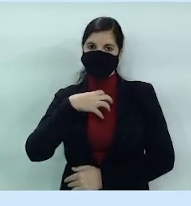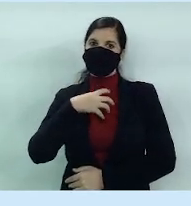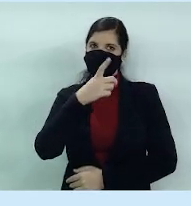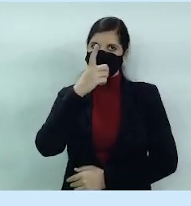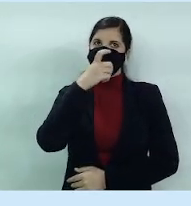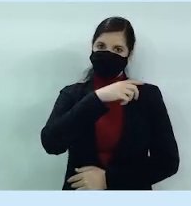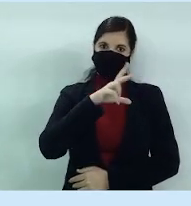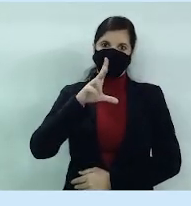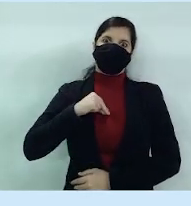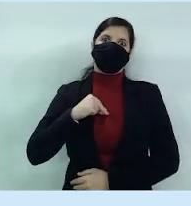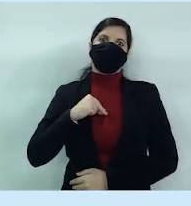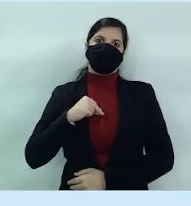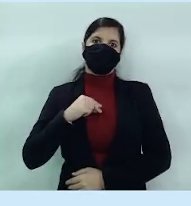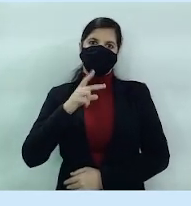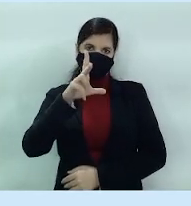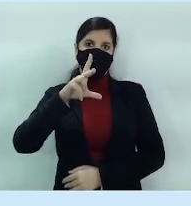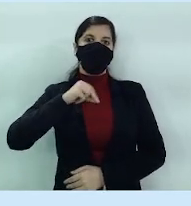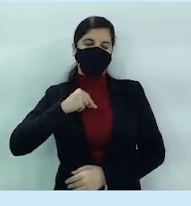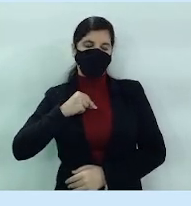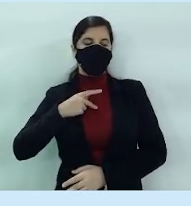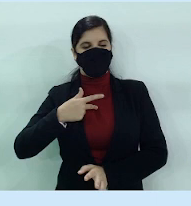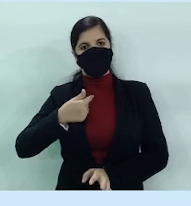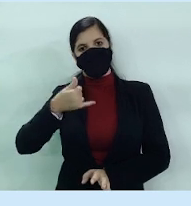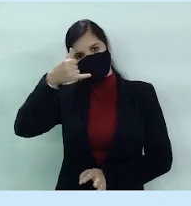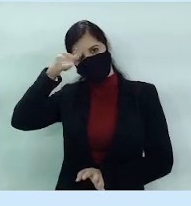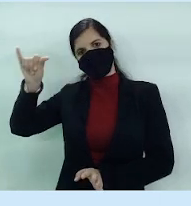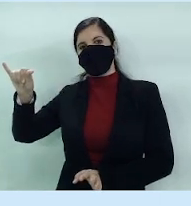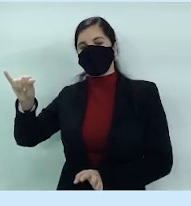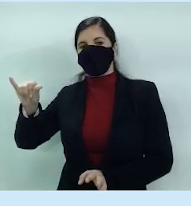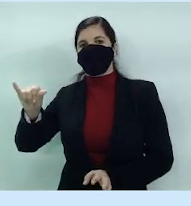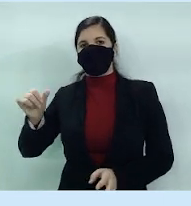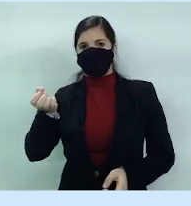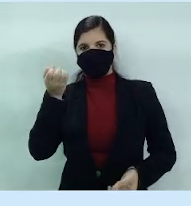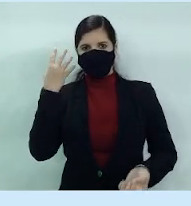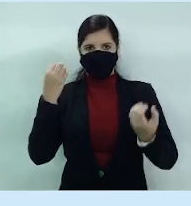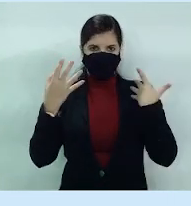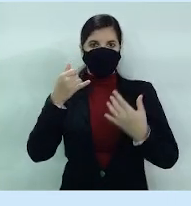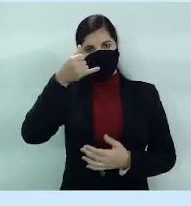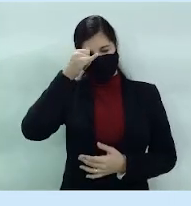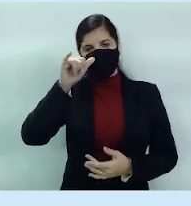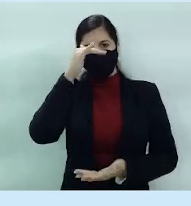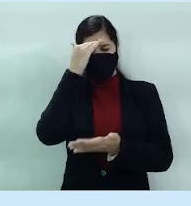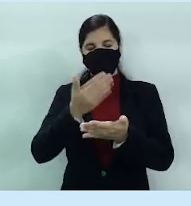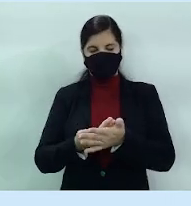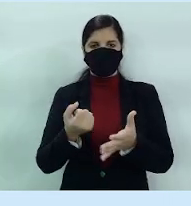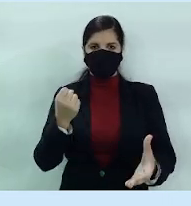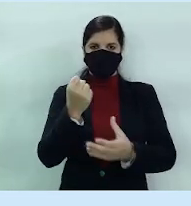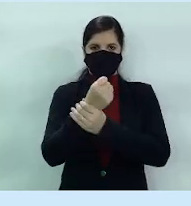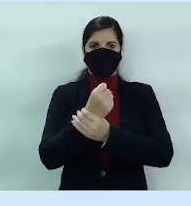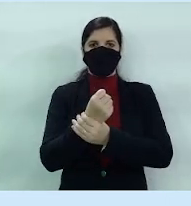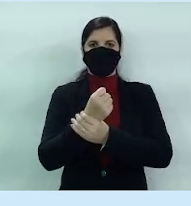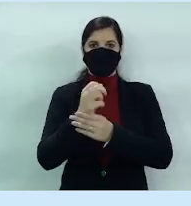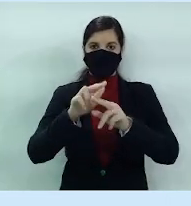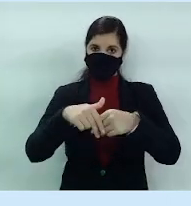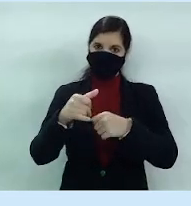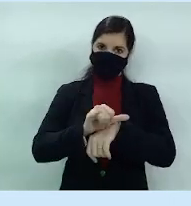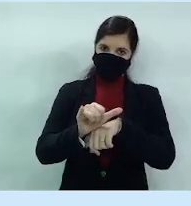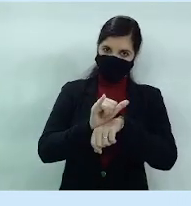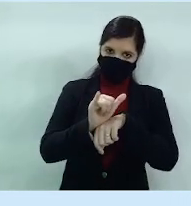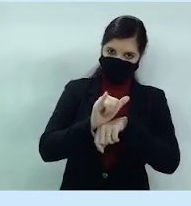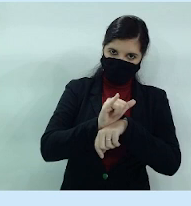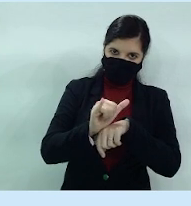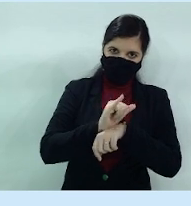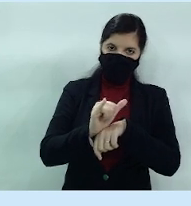É impossível a gente não ver algo assim e não se colocar no lugar da outra pessoa. Então, isso é uma forte estratégia, esse